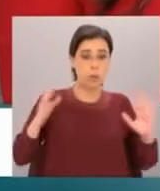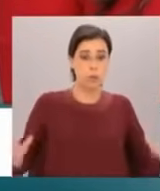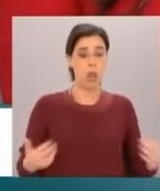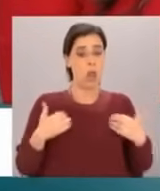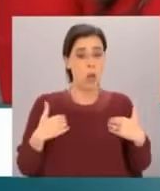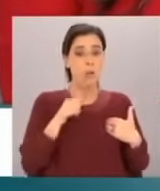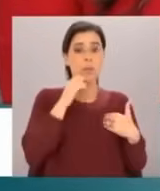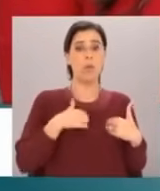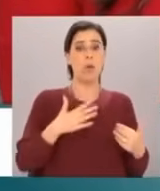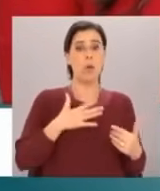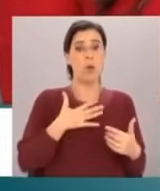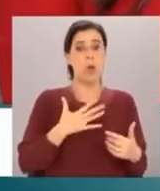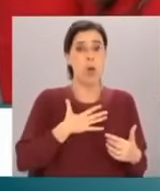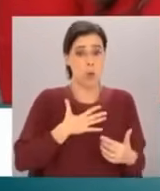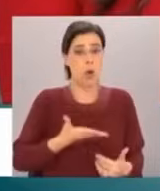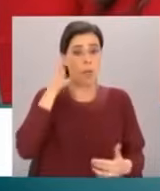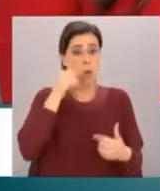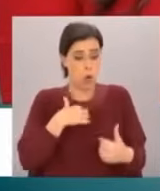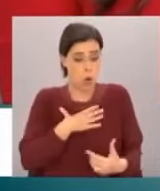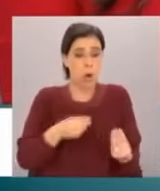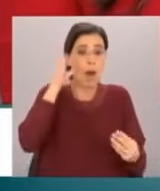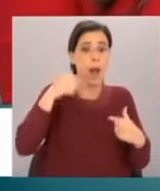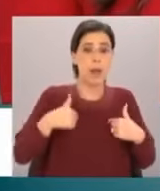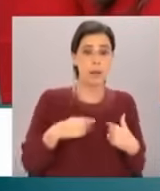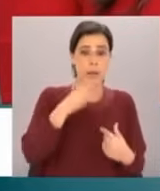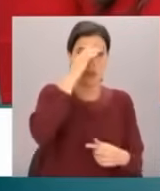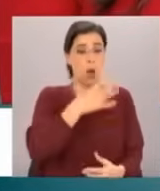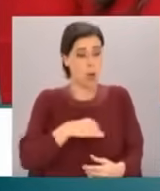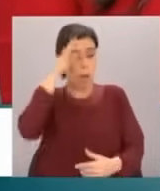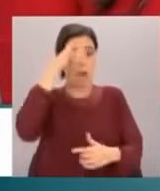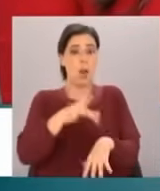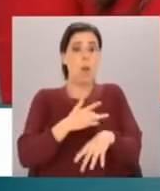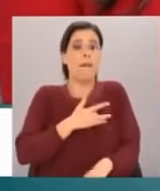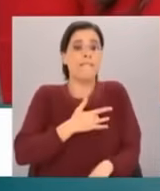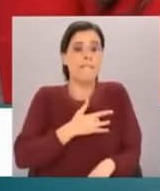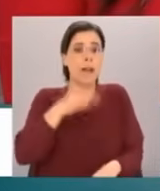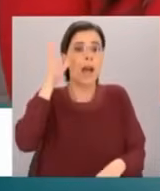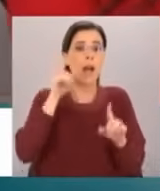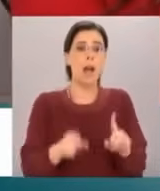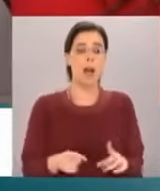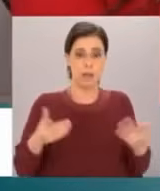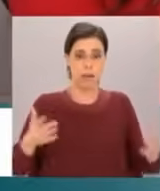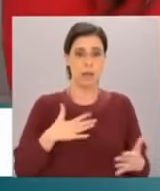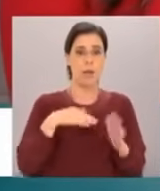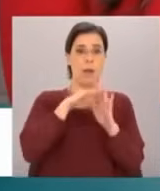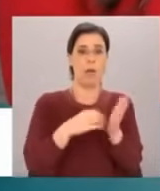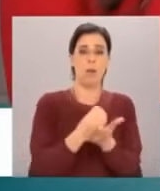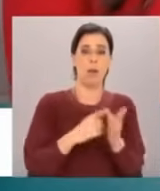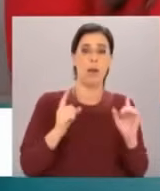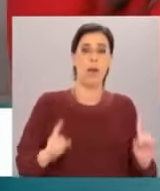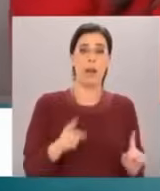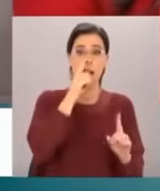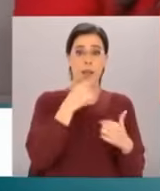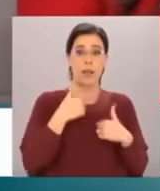contra várias eu Provável não restará mais animais do que eu não sei mas eu gosto muito isso aqui também isso aqui também gosta eu adoro animais é até que as pessoas mentindo sempre até